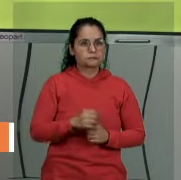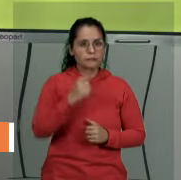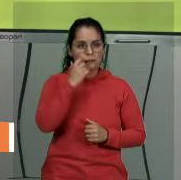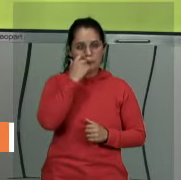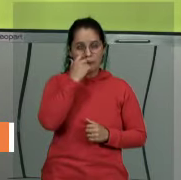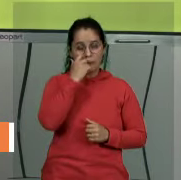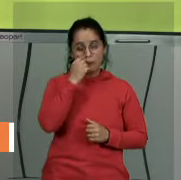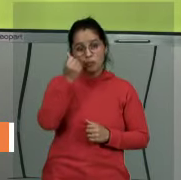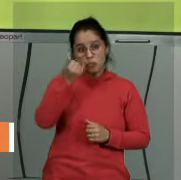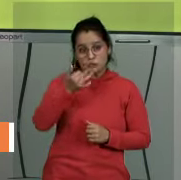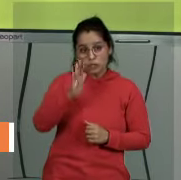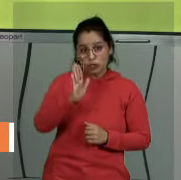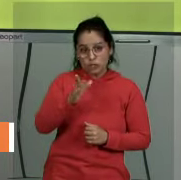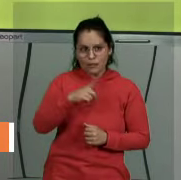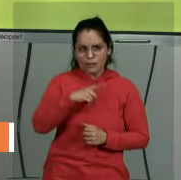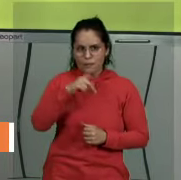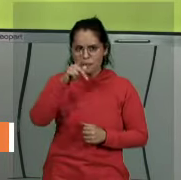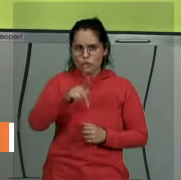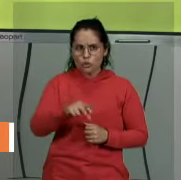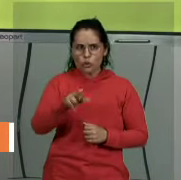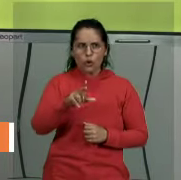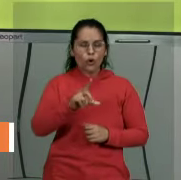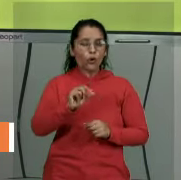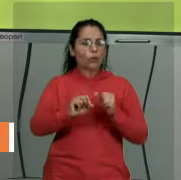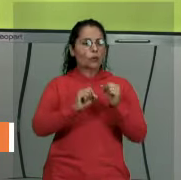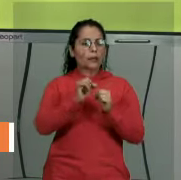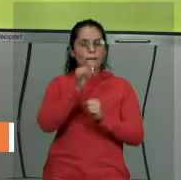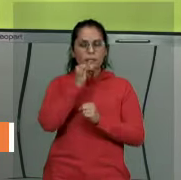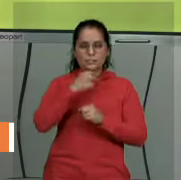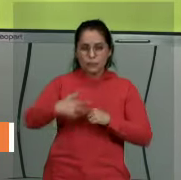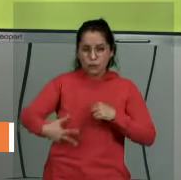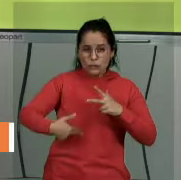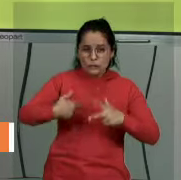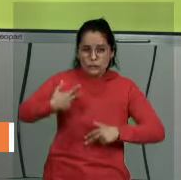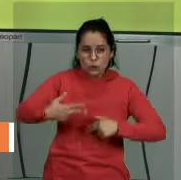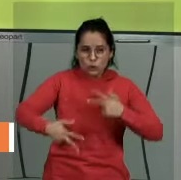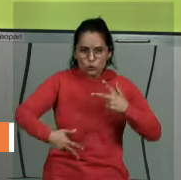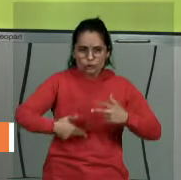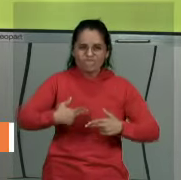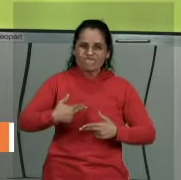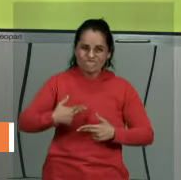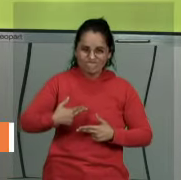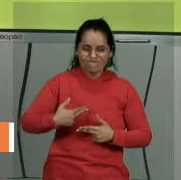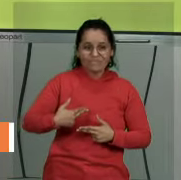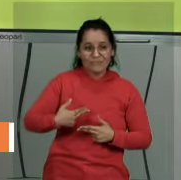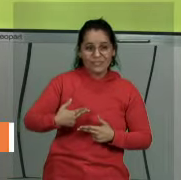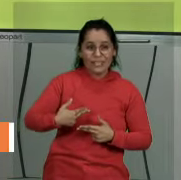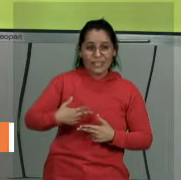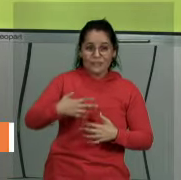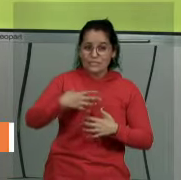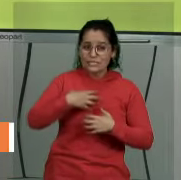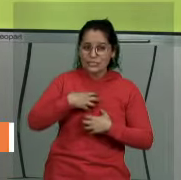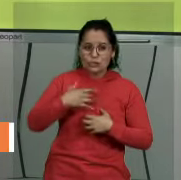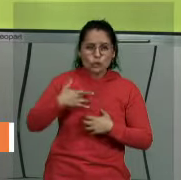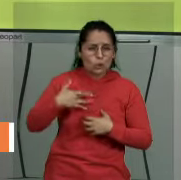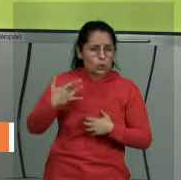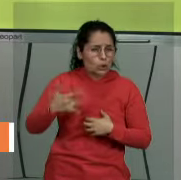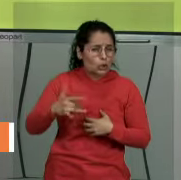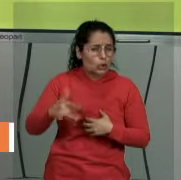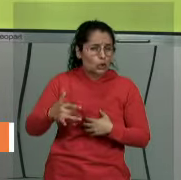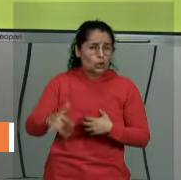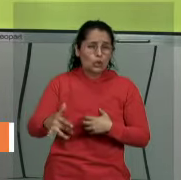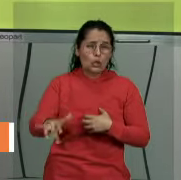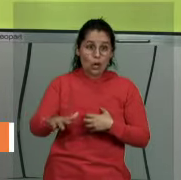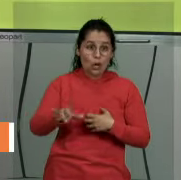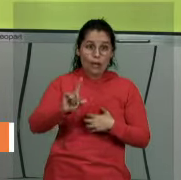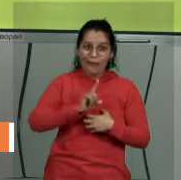Como eu falei com você, gente, tem gente que faz uma cirurgia grande que ele vai sentir muita dor. Então, no